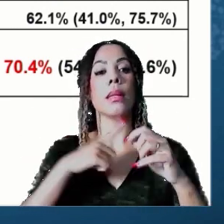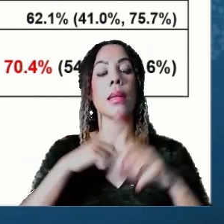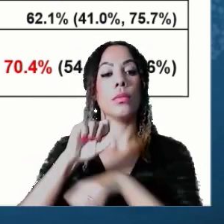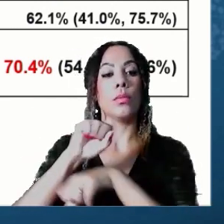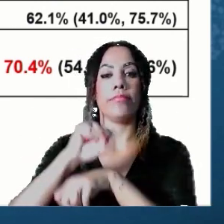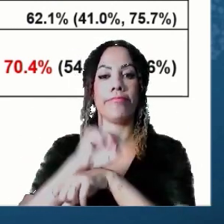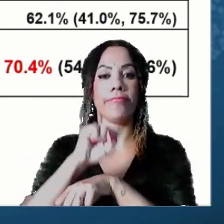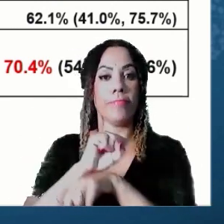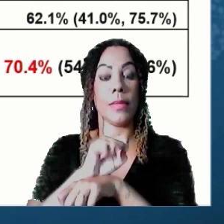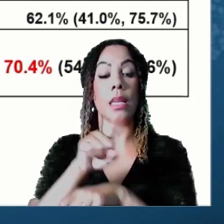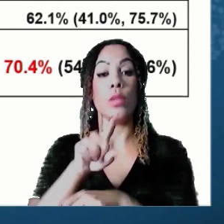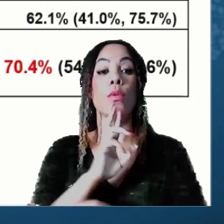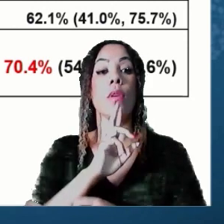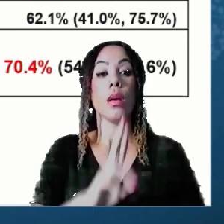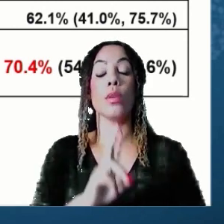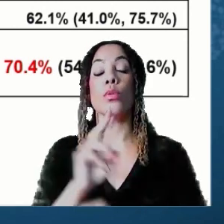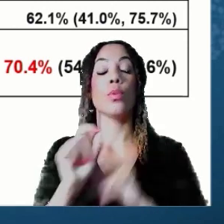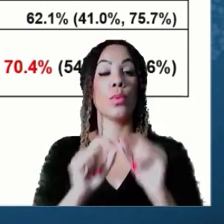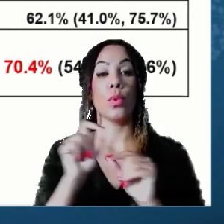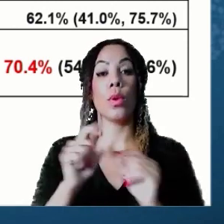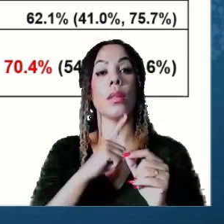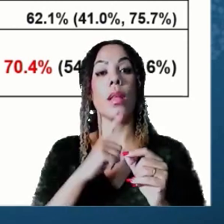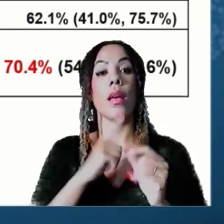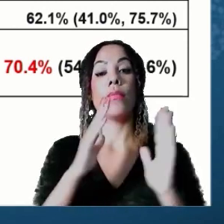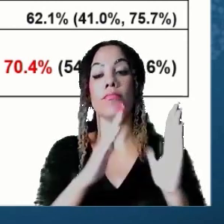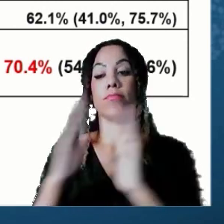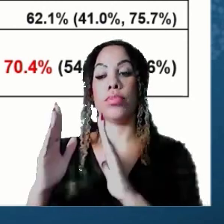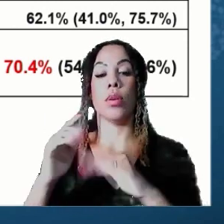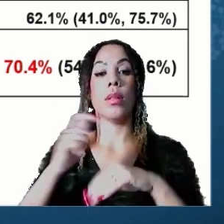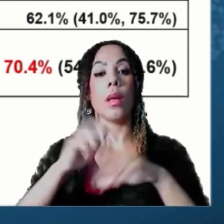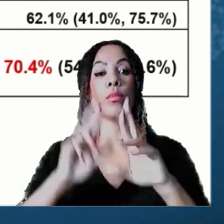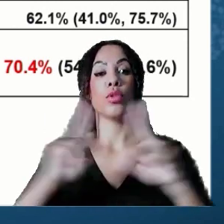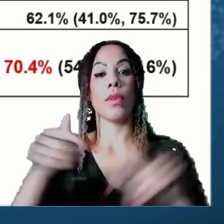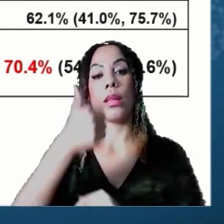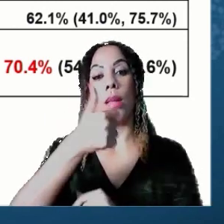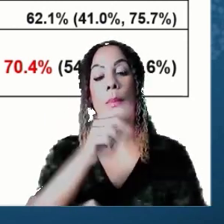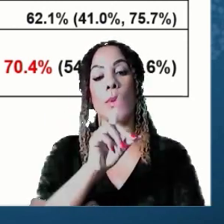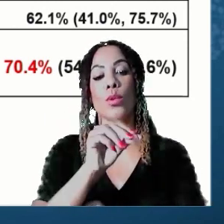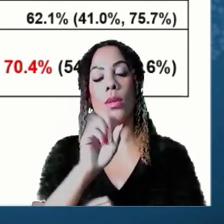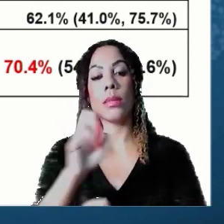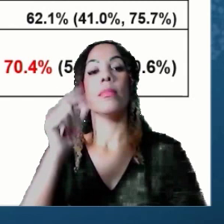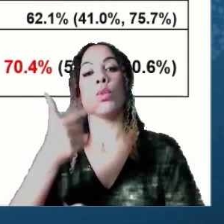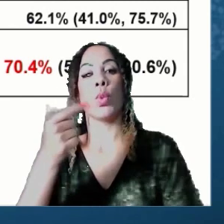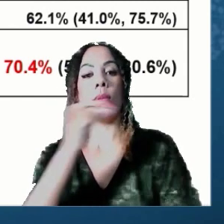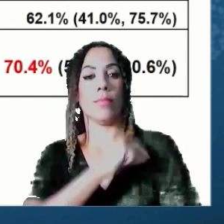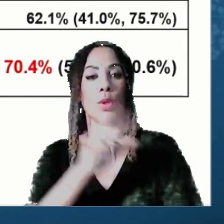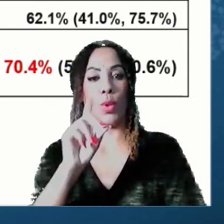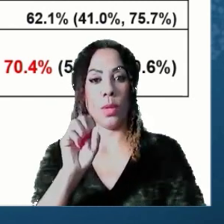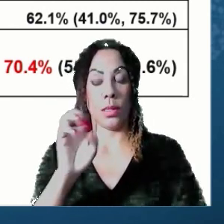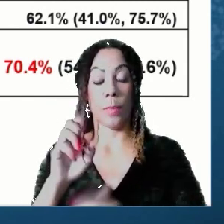Isso resultou no intervalo diferente entre a primeira dose e a segunda. E, eventualmente, quando a